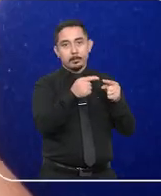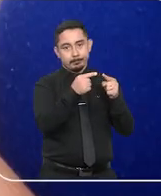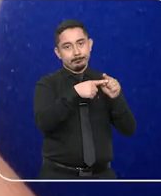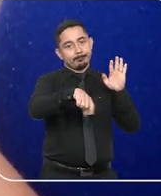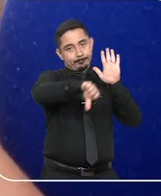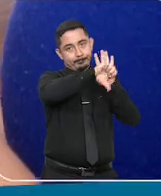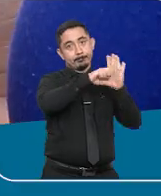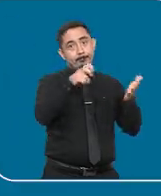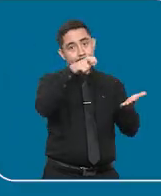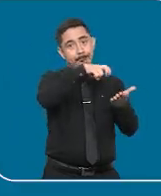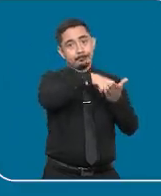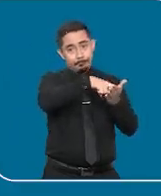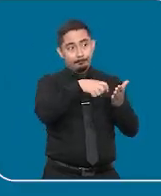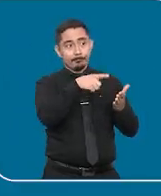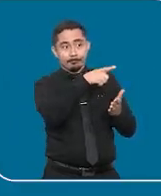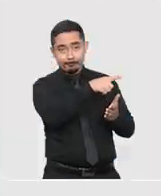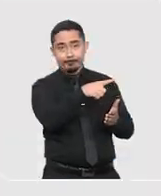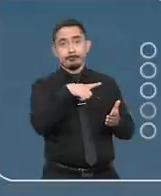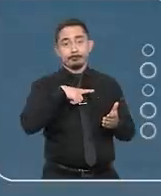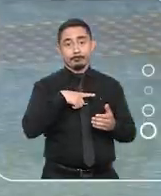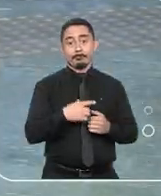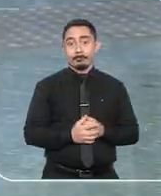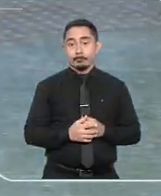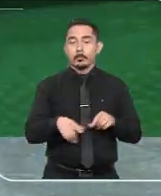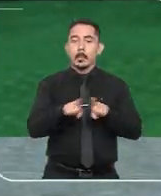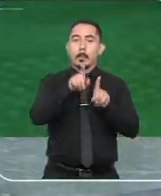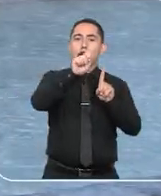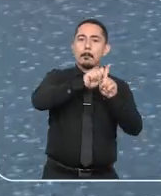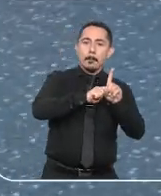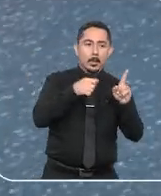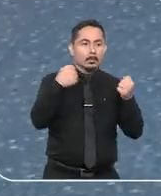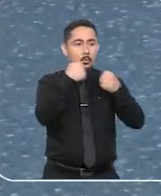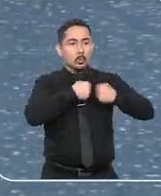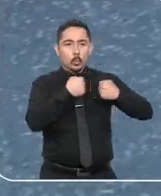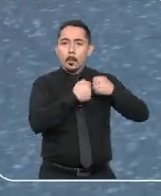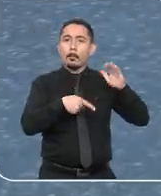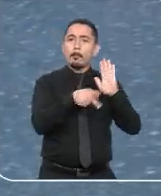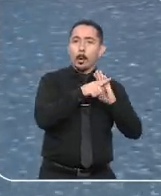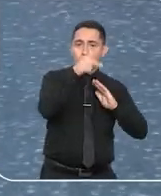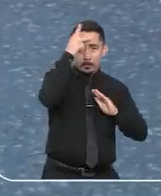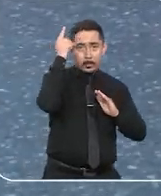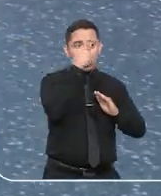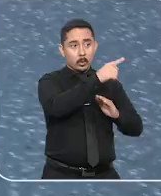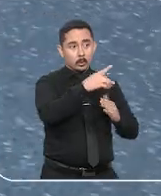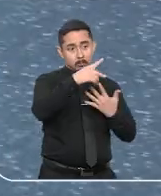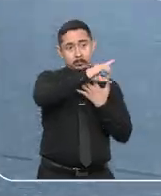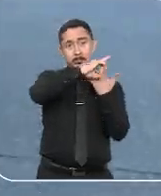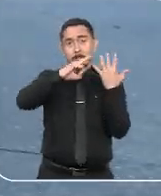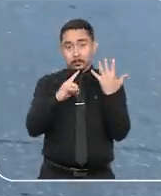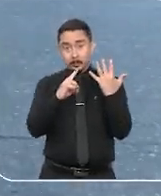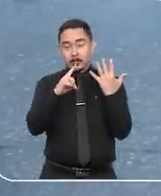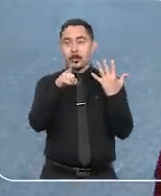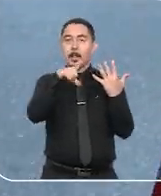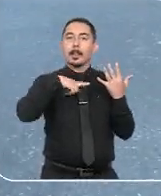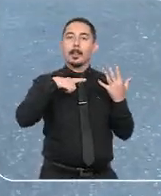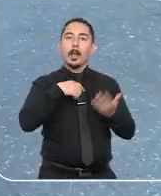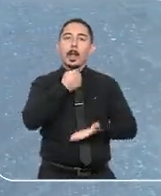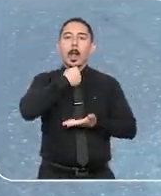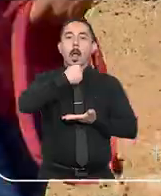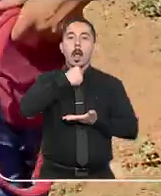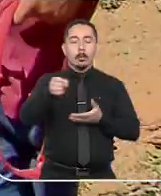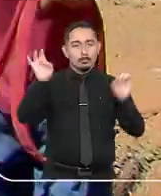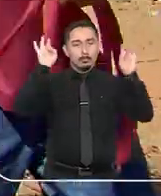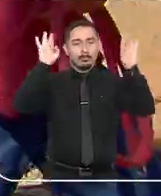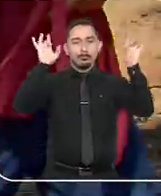exploração sexual. E além disso, no mês de conscientização da luta das pessoas com deficiência, você vai conferir